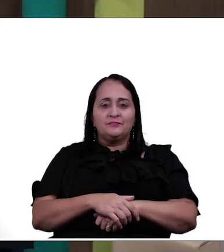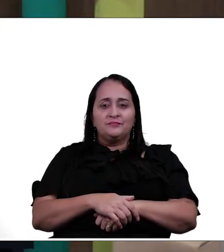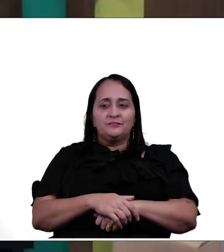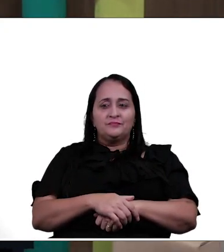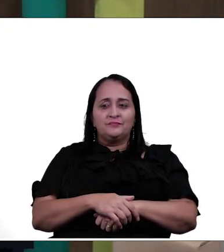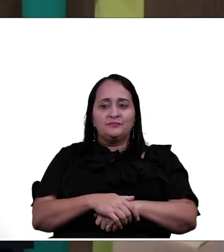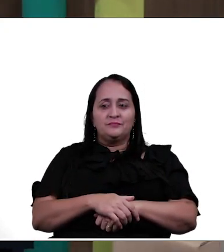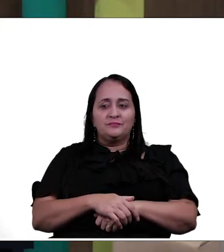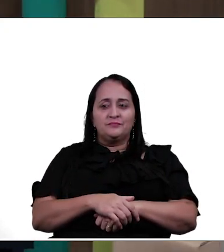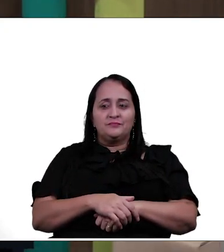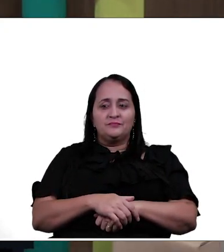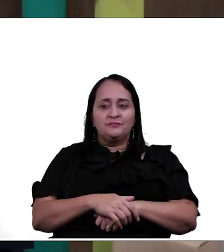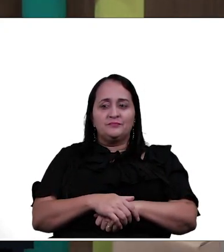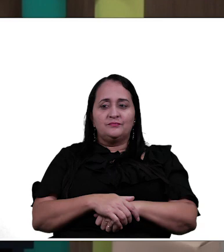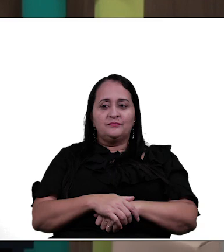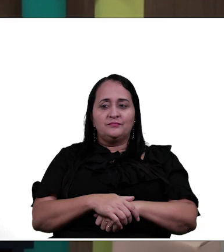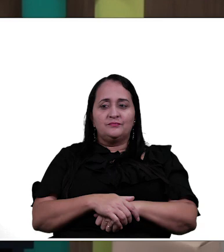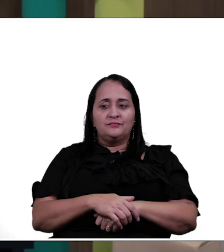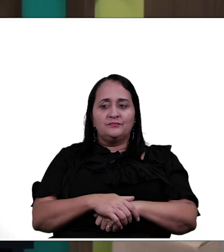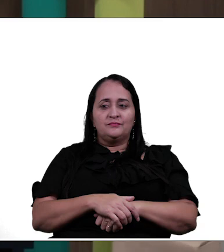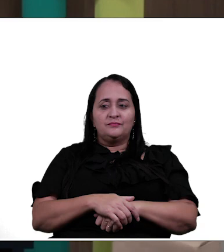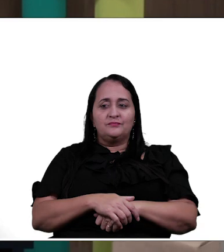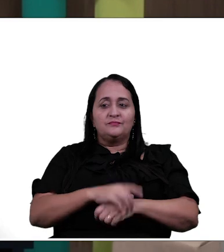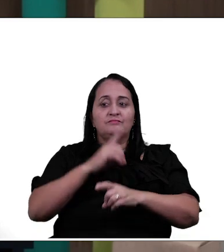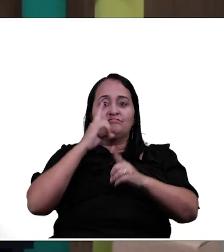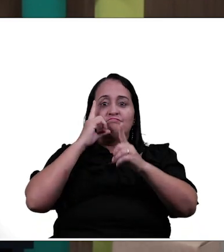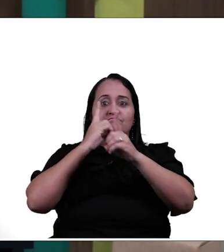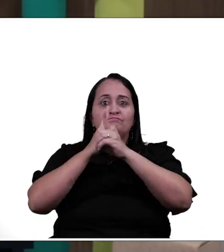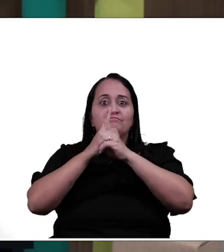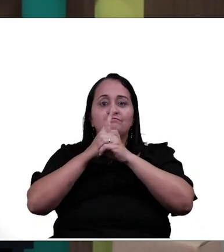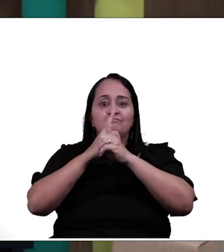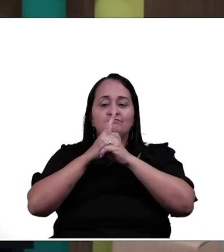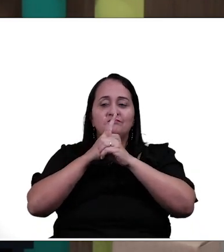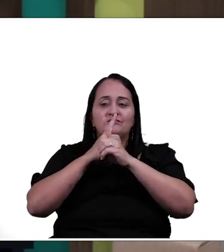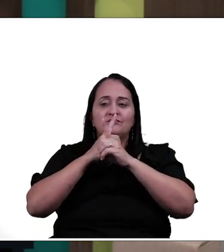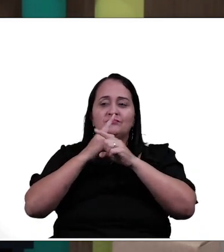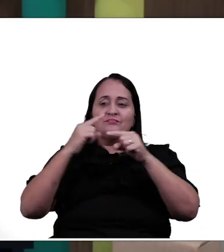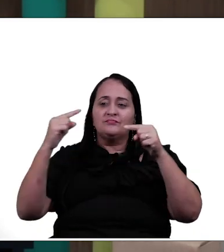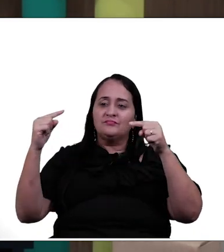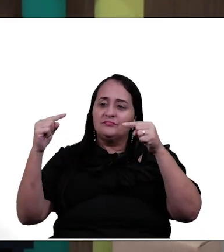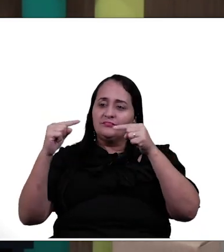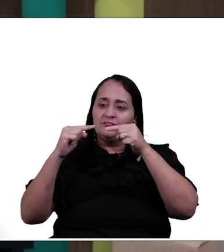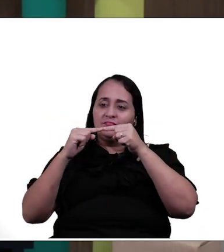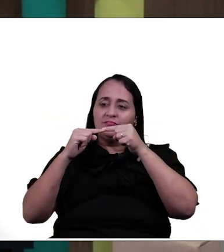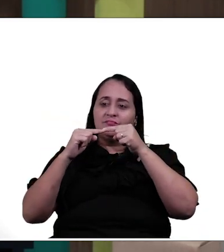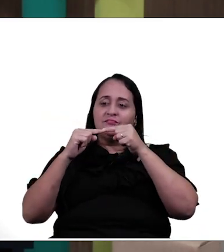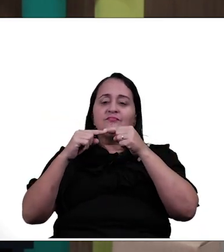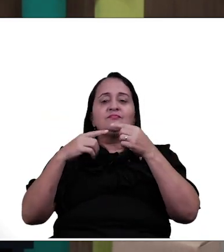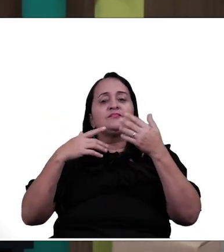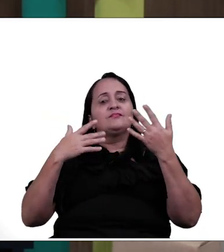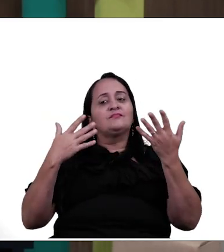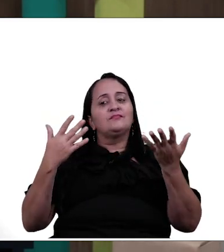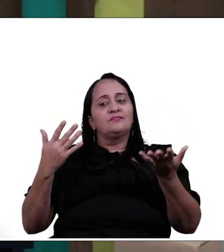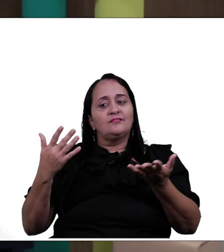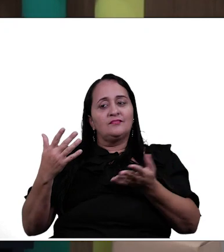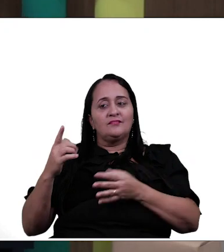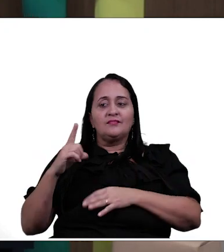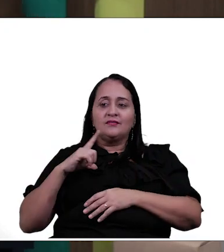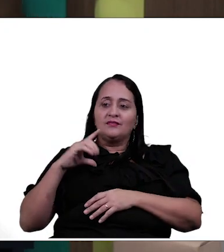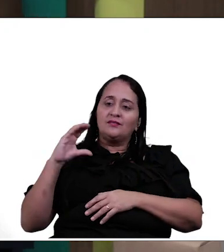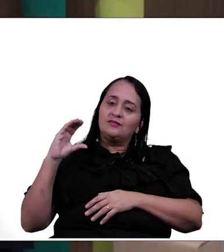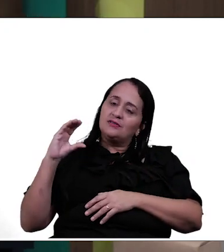números racionais. Perfeito? Vamos aqui comigo. Desafio aceito. Vamos